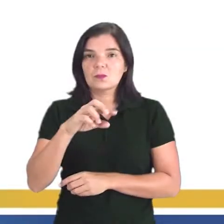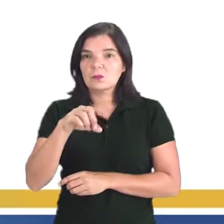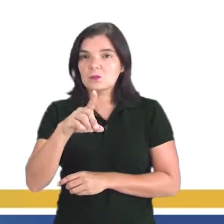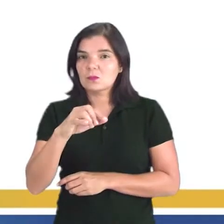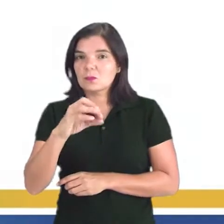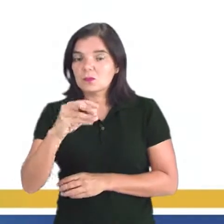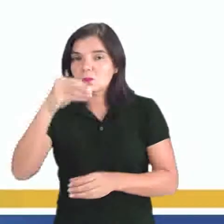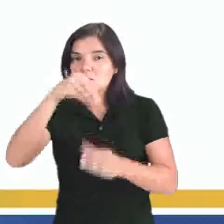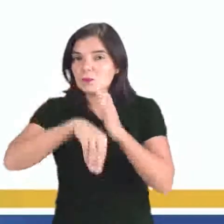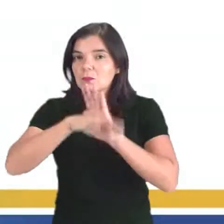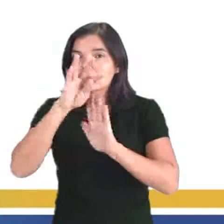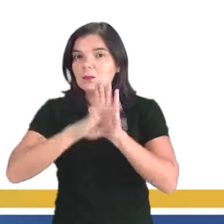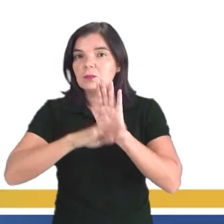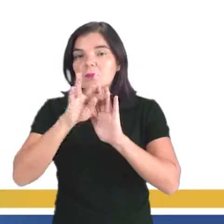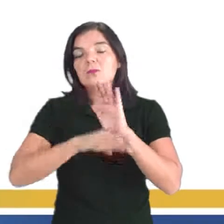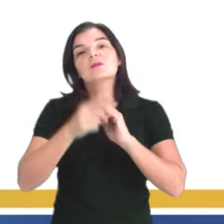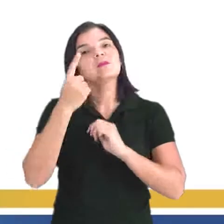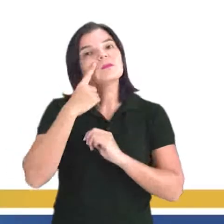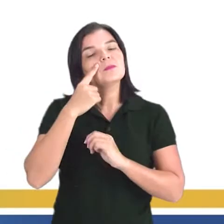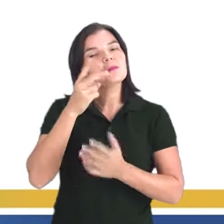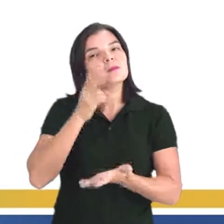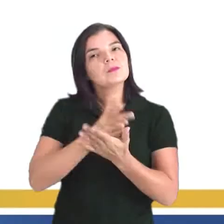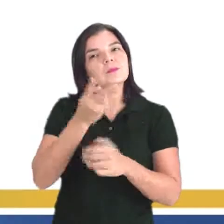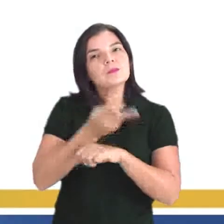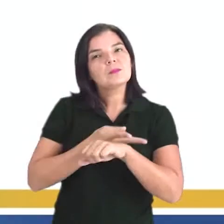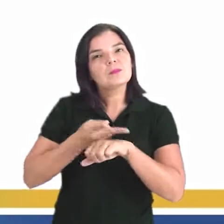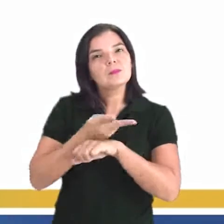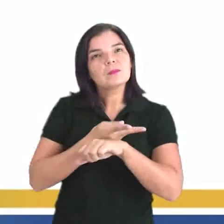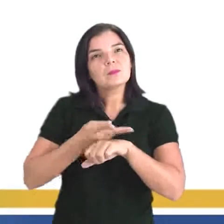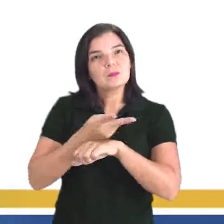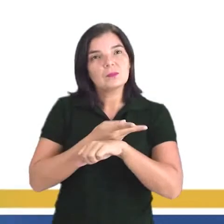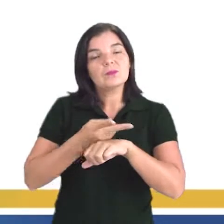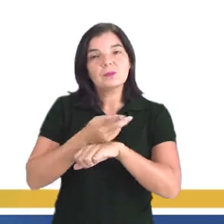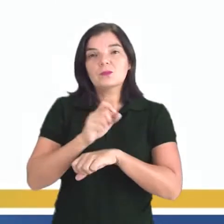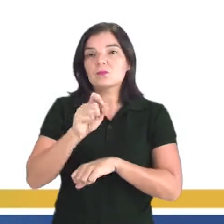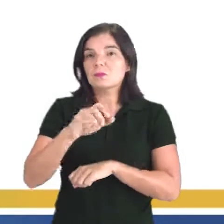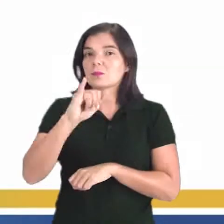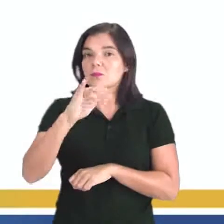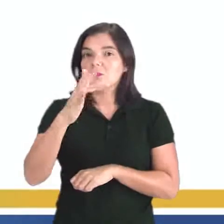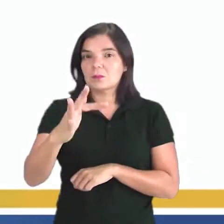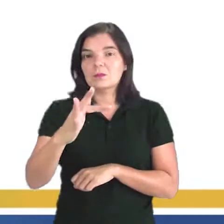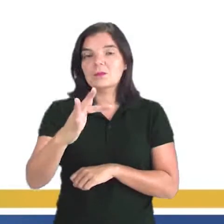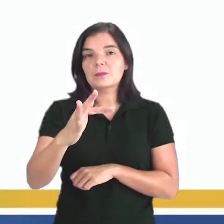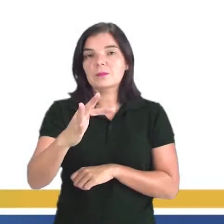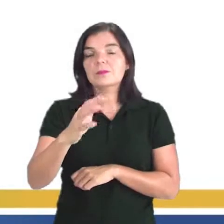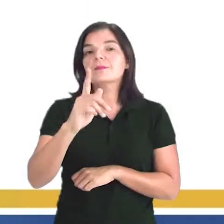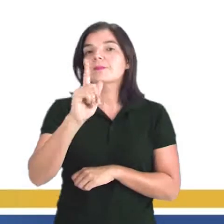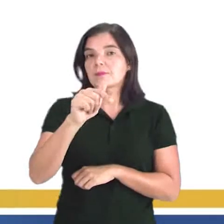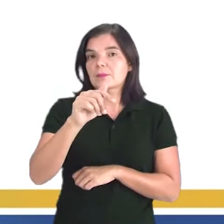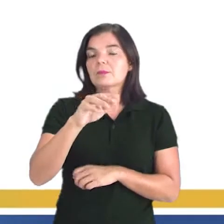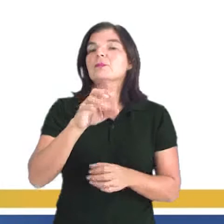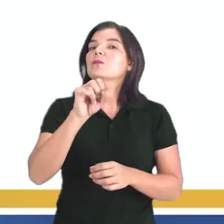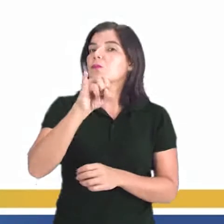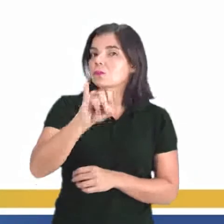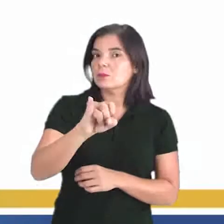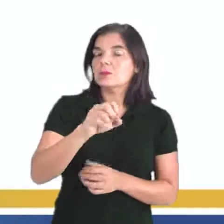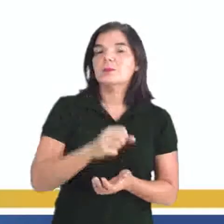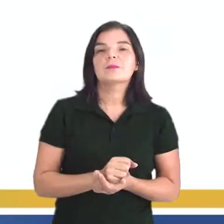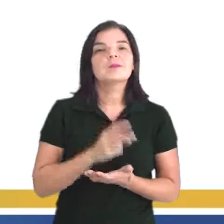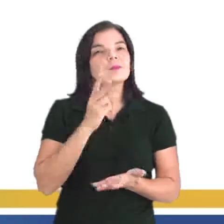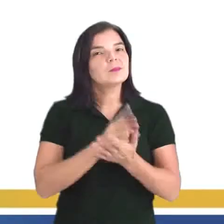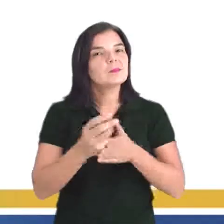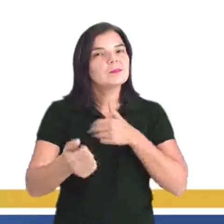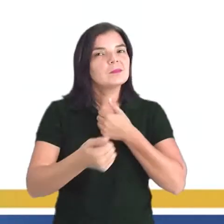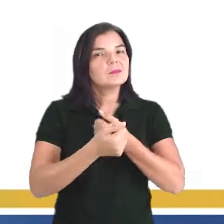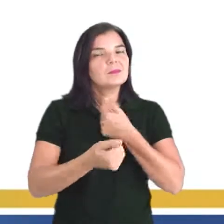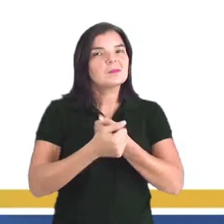frase dentro de um texto? Você vai sempre procurar pelo nosso condicional, que é o if, que é o nosso se, ok? Sempre